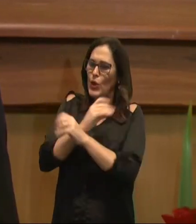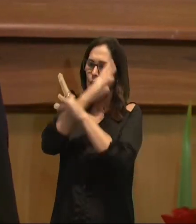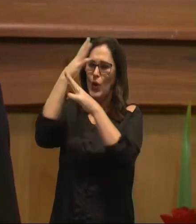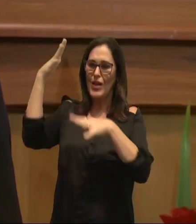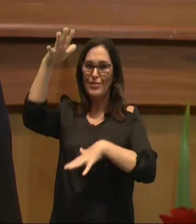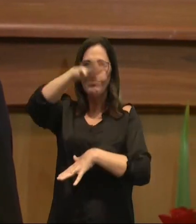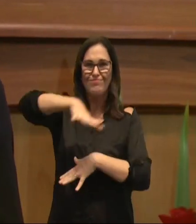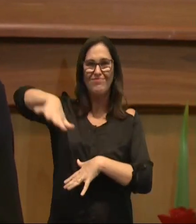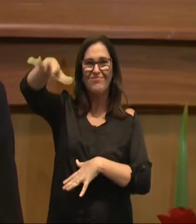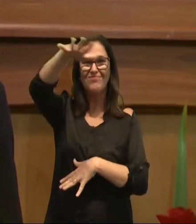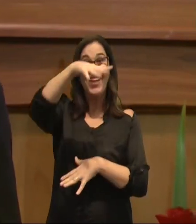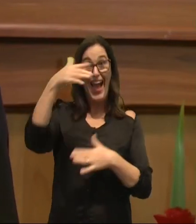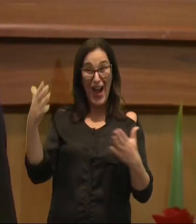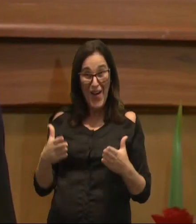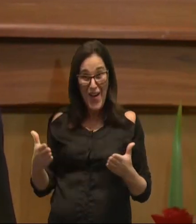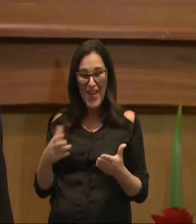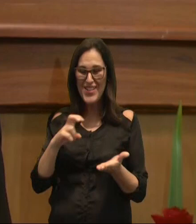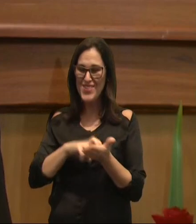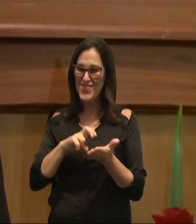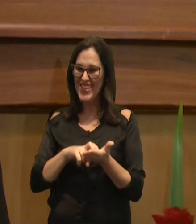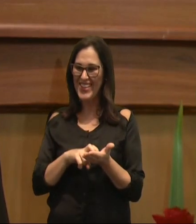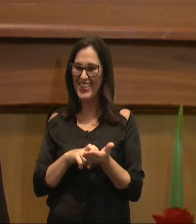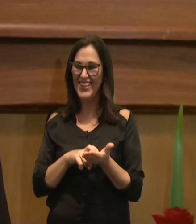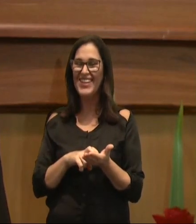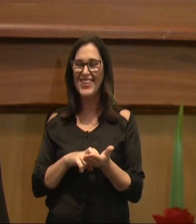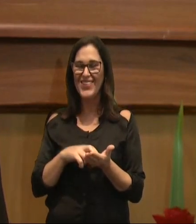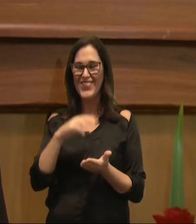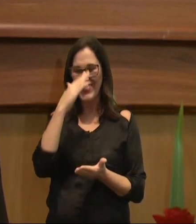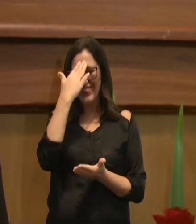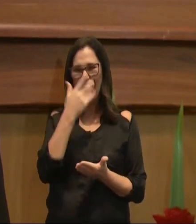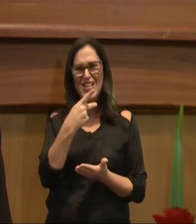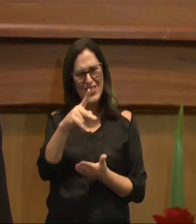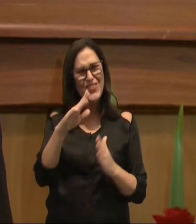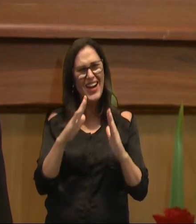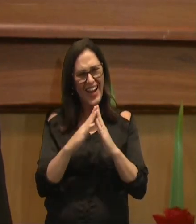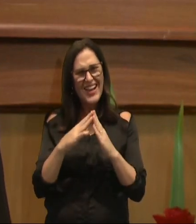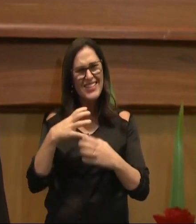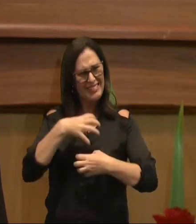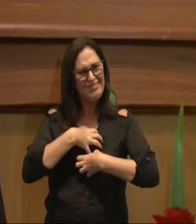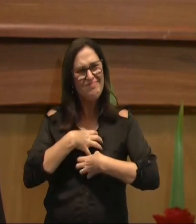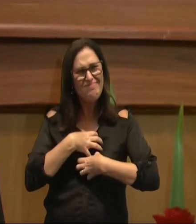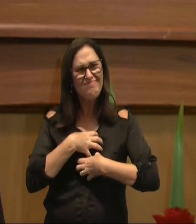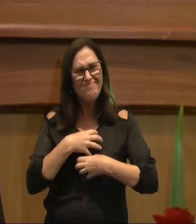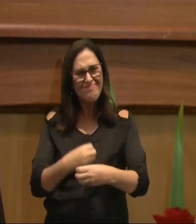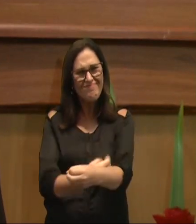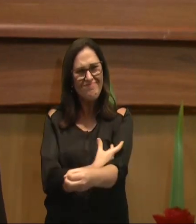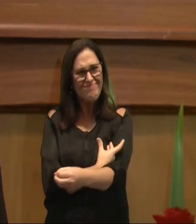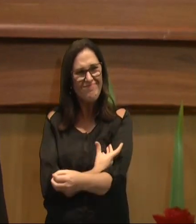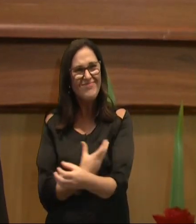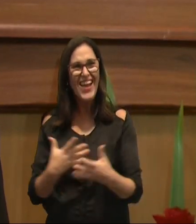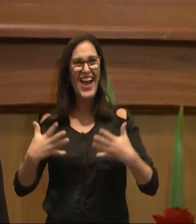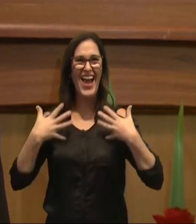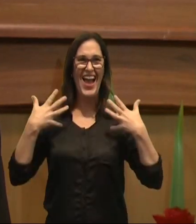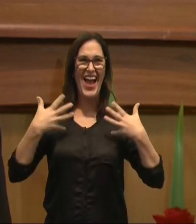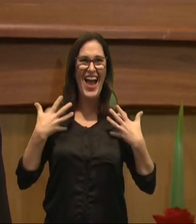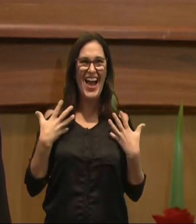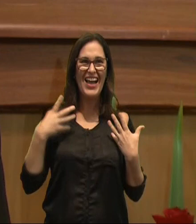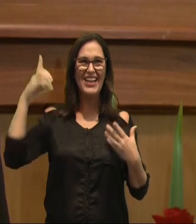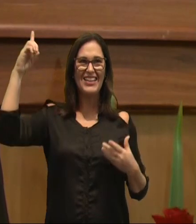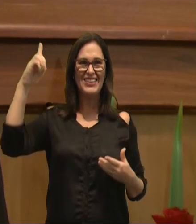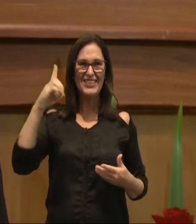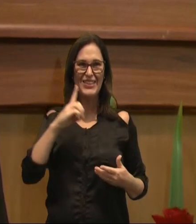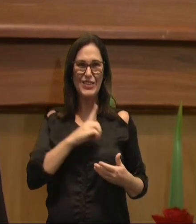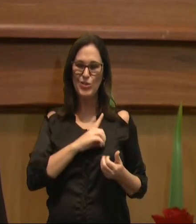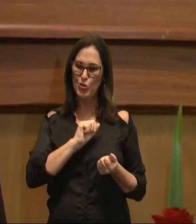nós, aqui nesta manhã. E eu acredito que você, em sua casa também, pode ter sentido a alegria e a presença do